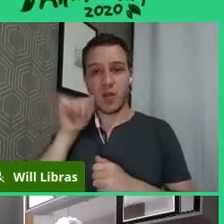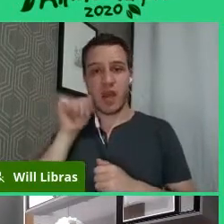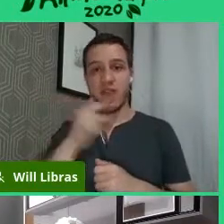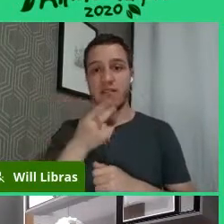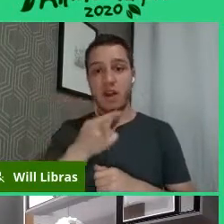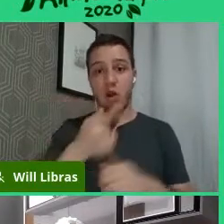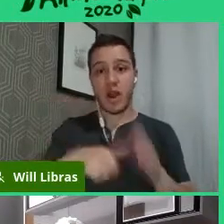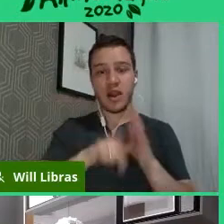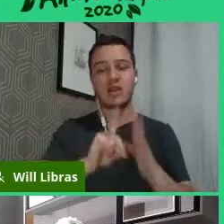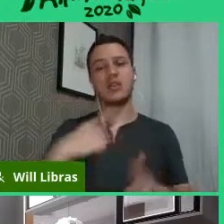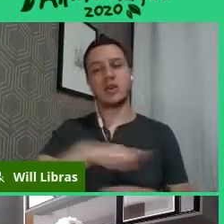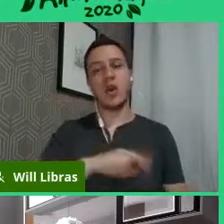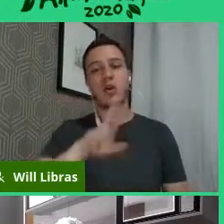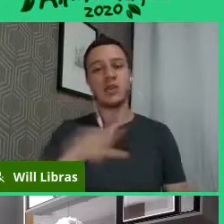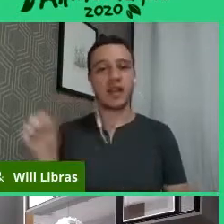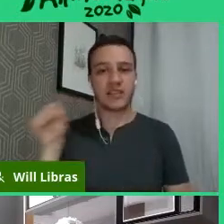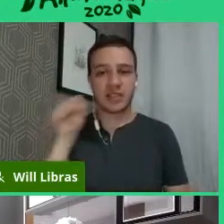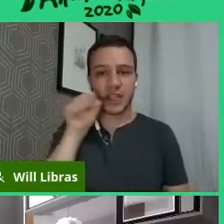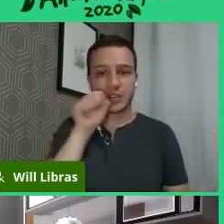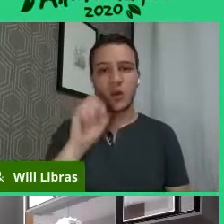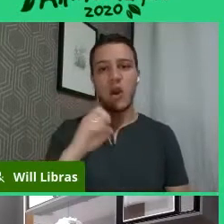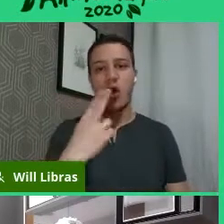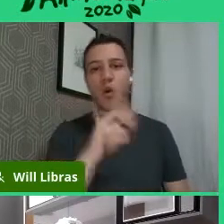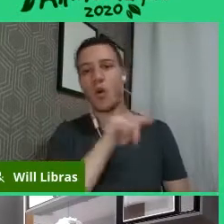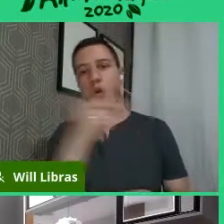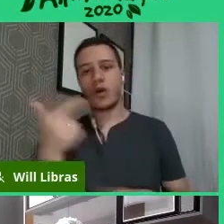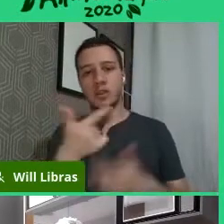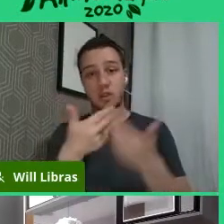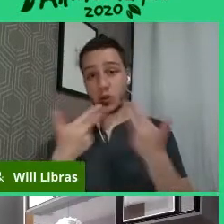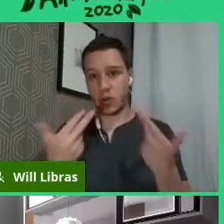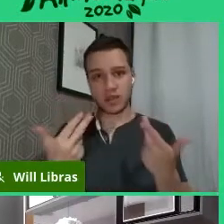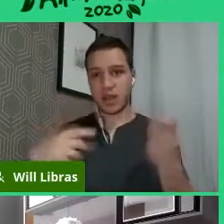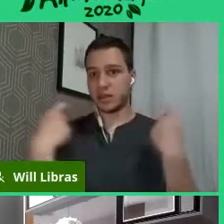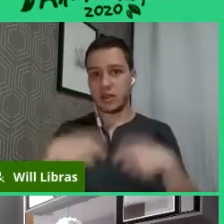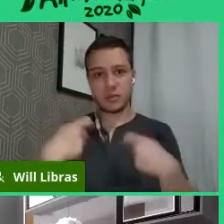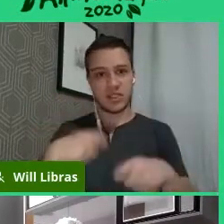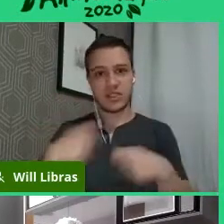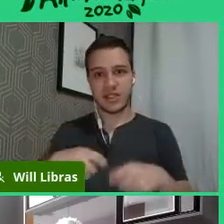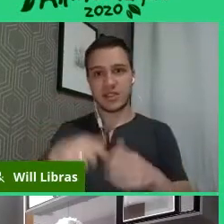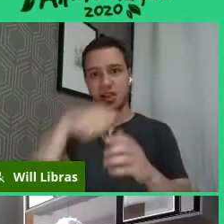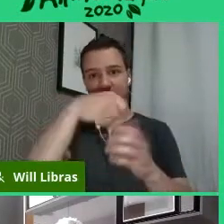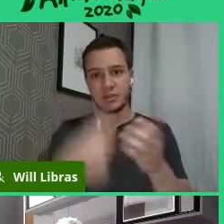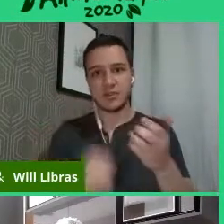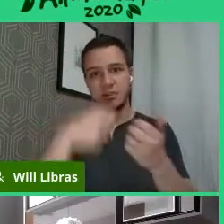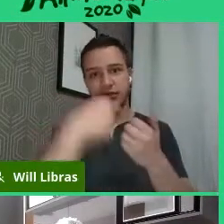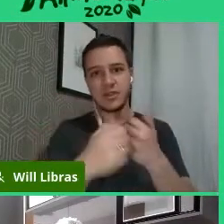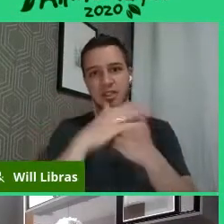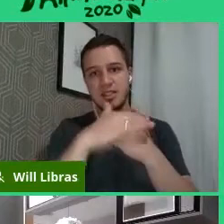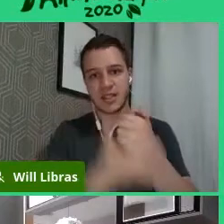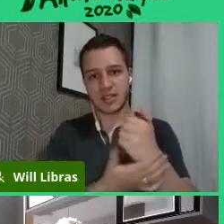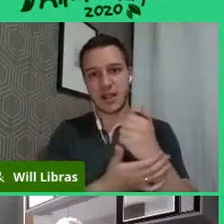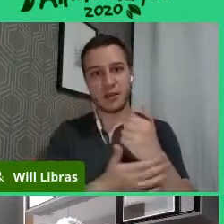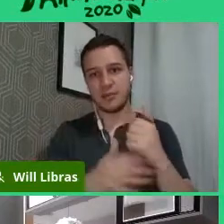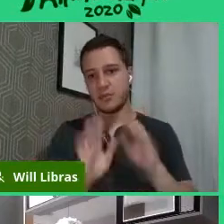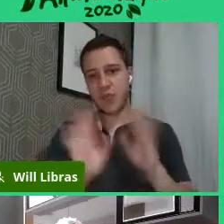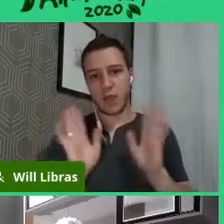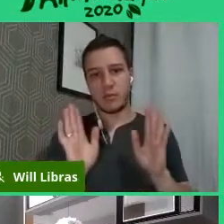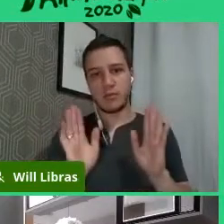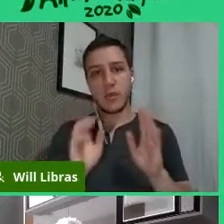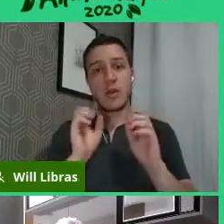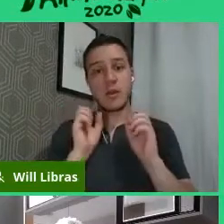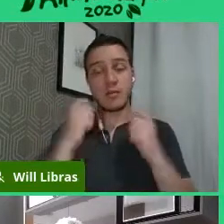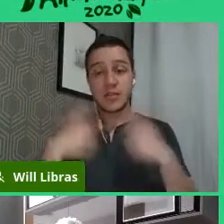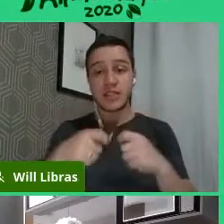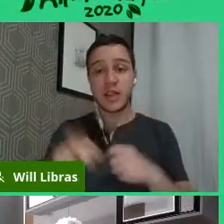utilizar cenoura, ou vai utilizar outro vegetal, a gente não precisa descascar. Sempre utilizem o máximo